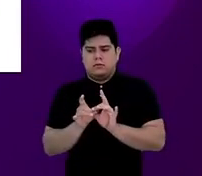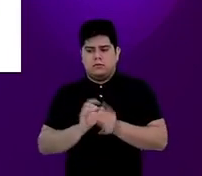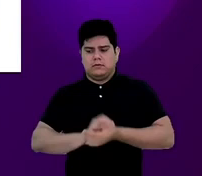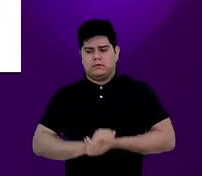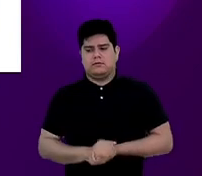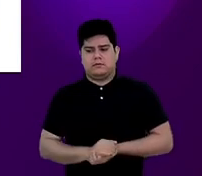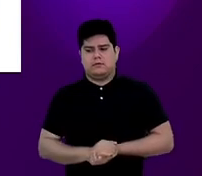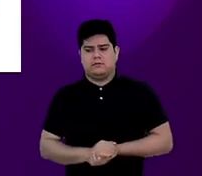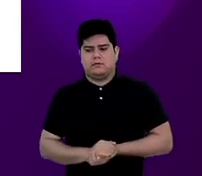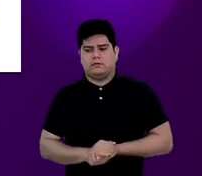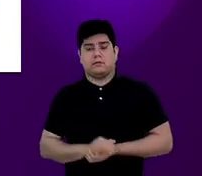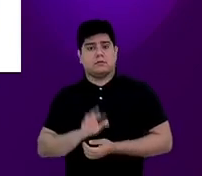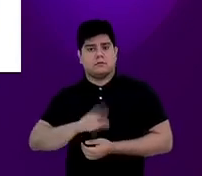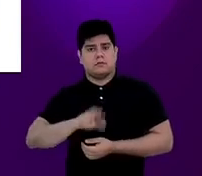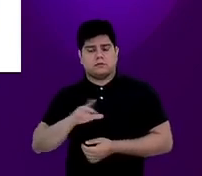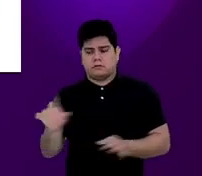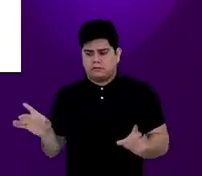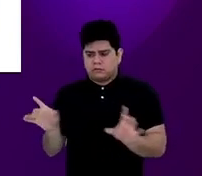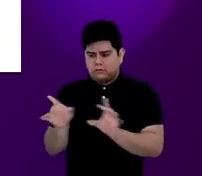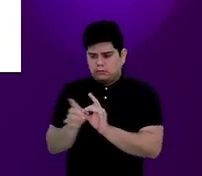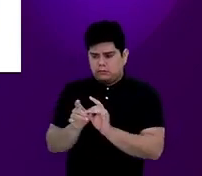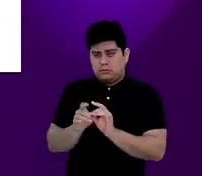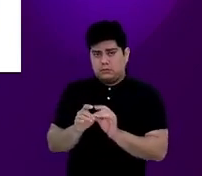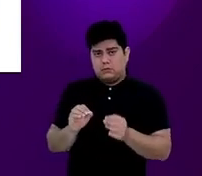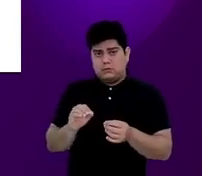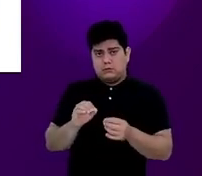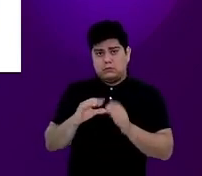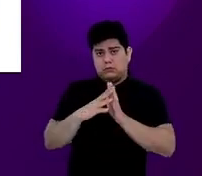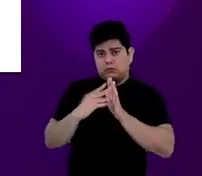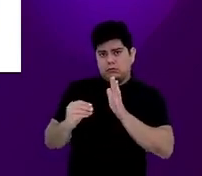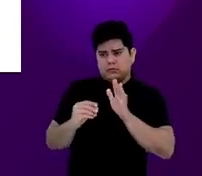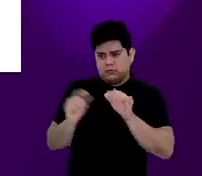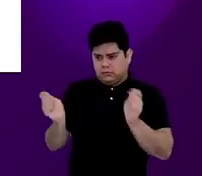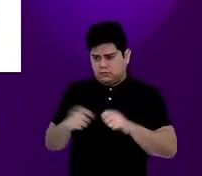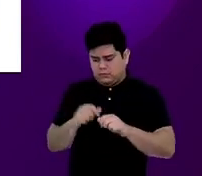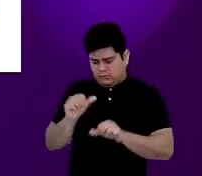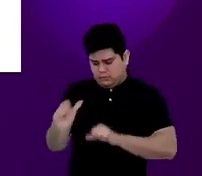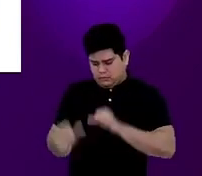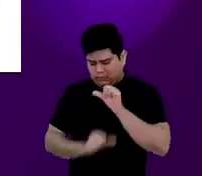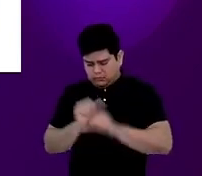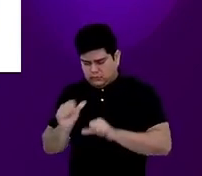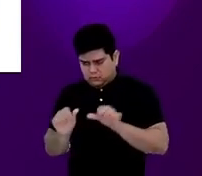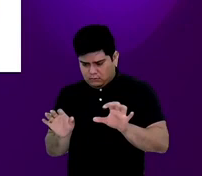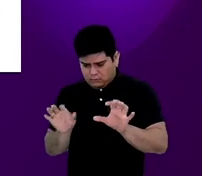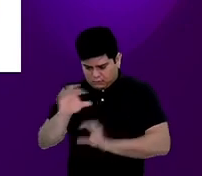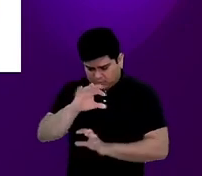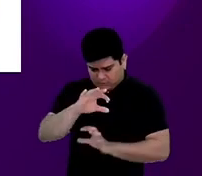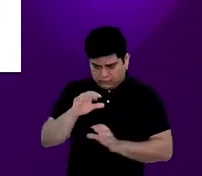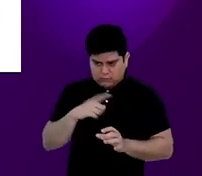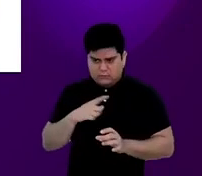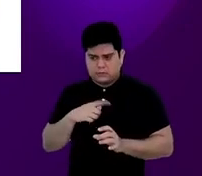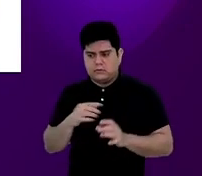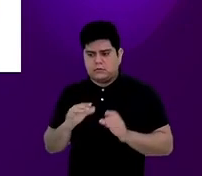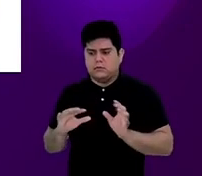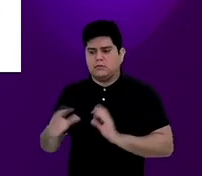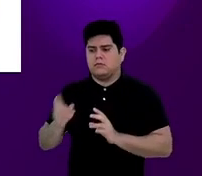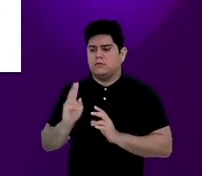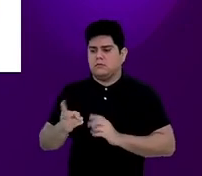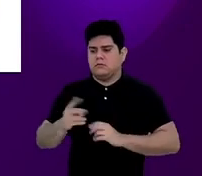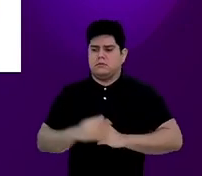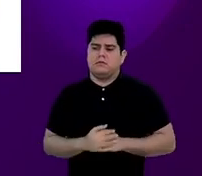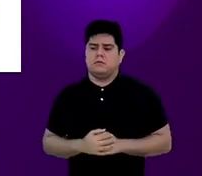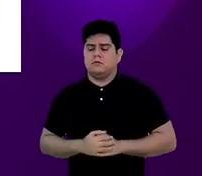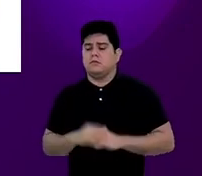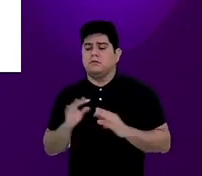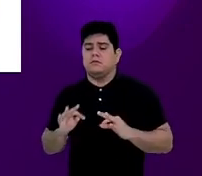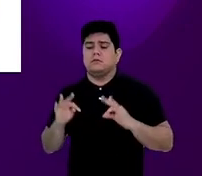E não só fundir, mas também fundir em modelos deformáveis, onde a gente pode mudar de posição e essa anatomia se manter.